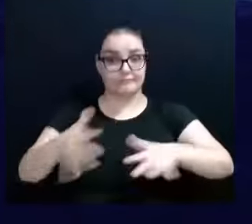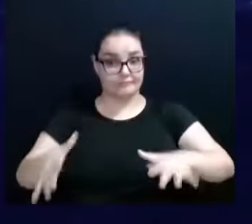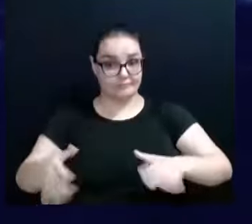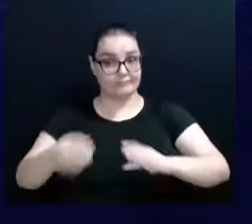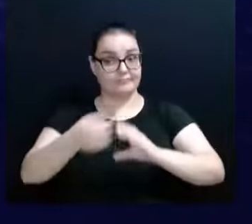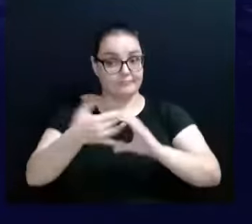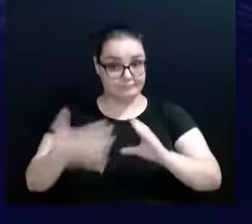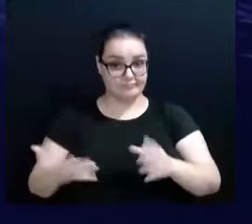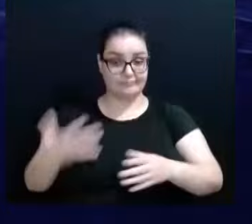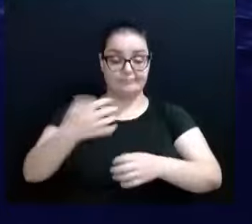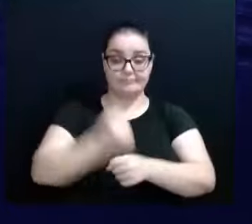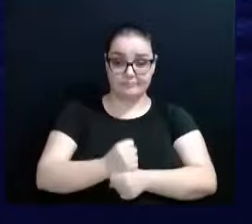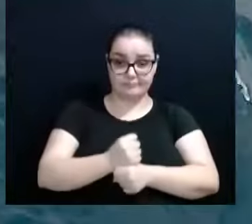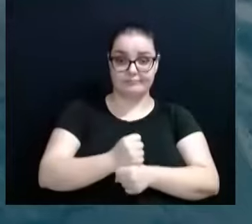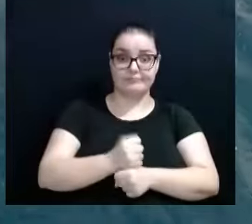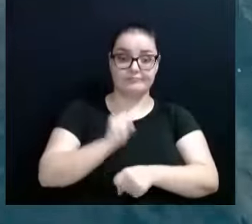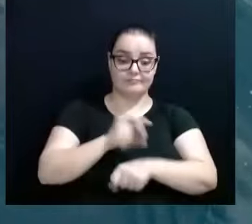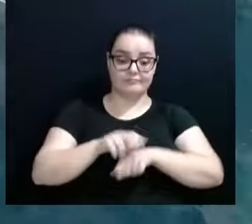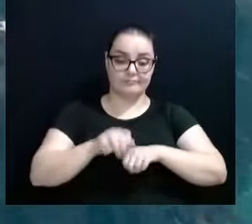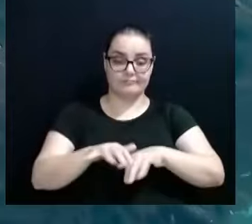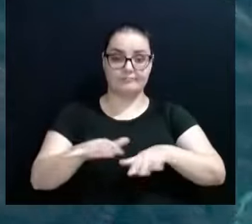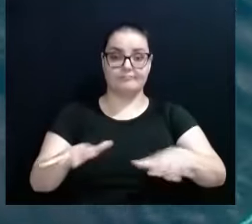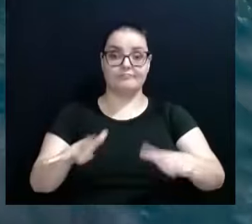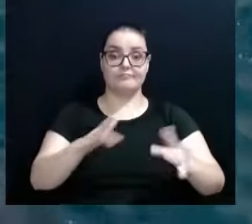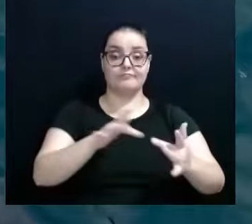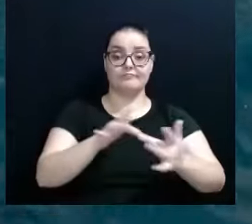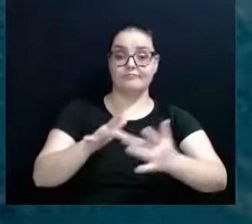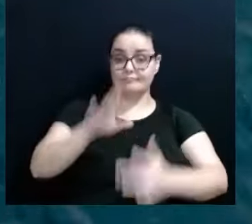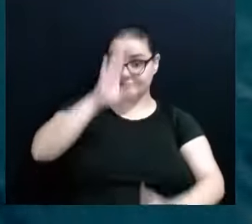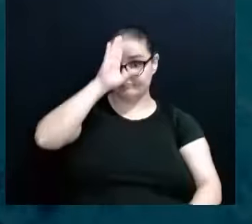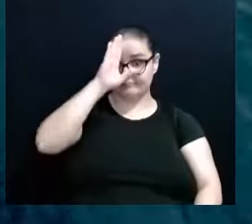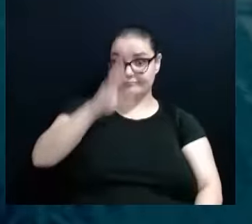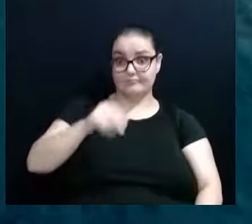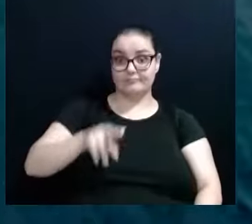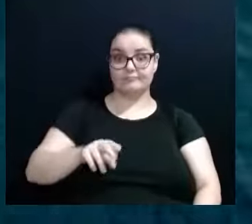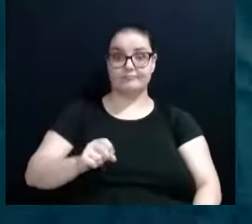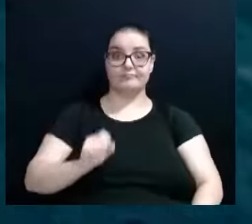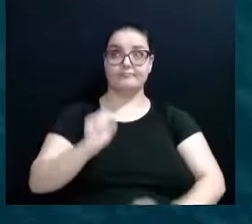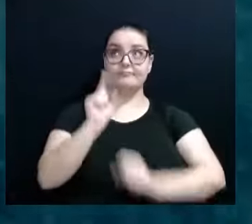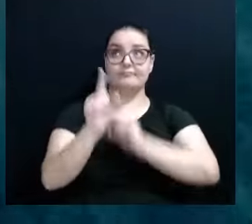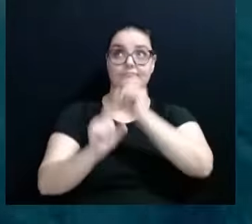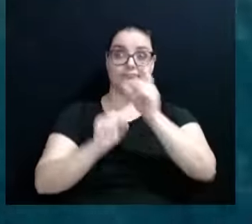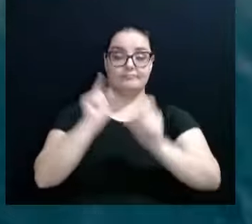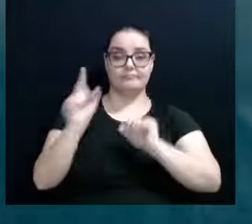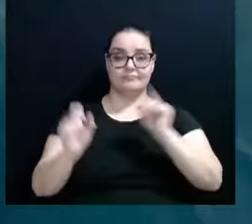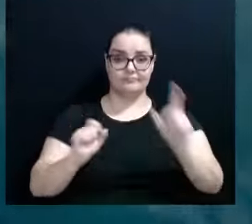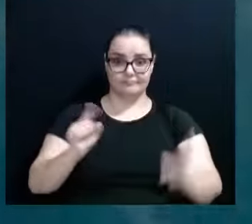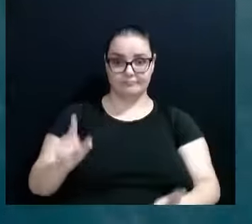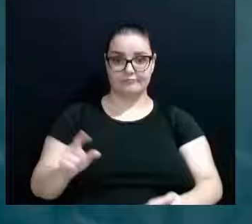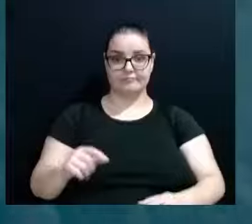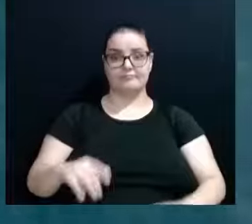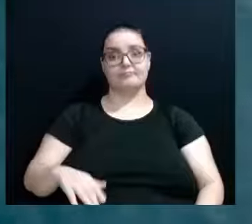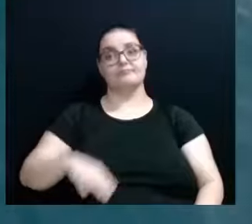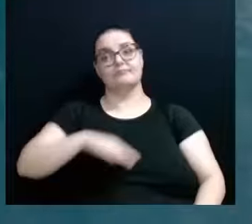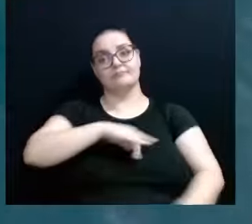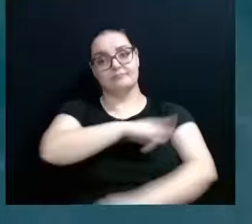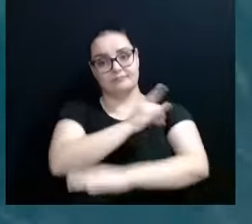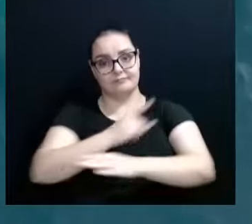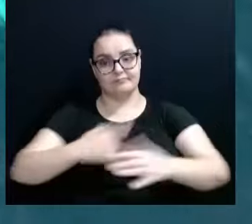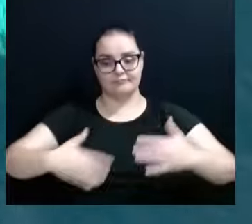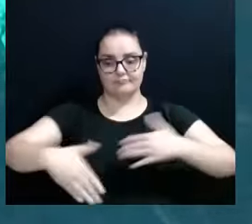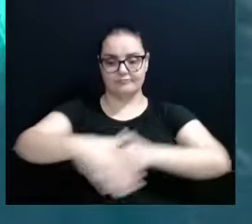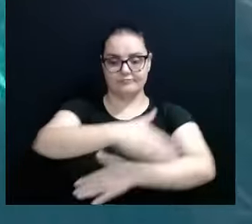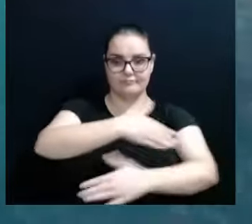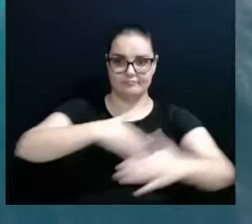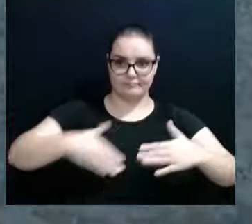baleias, utilizando drones. O vírus já foi responsável por surtos e mortandades em massa no Atlântico Norte e